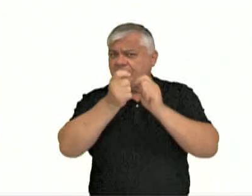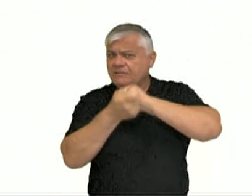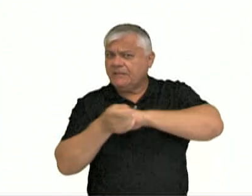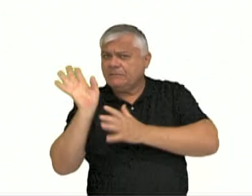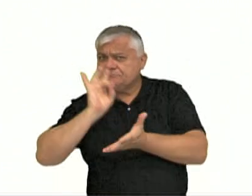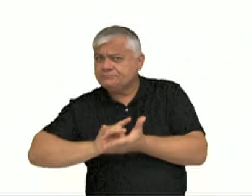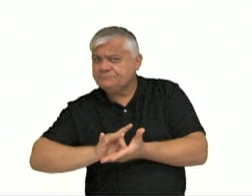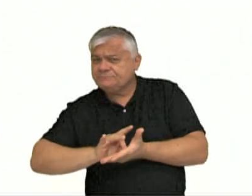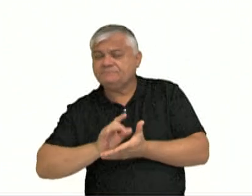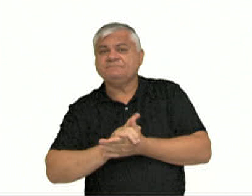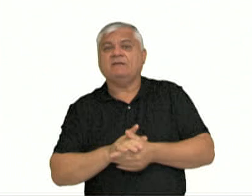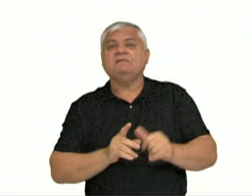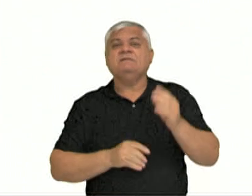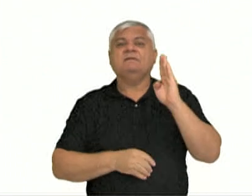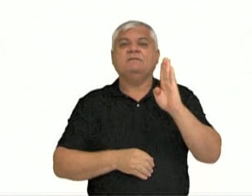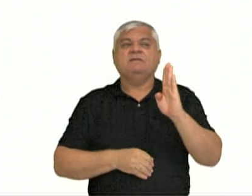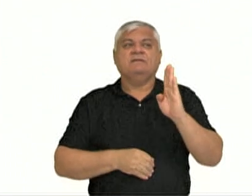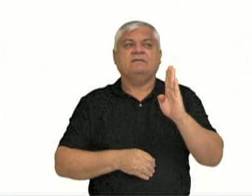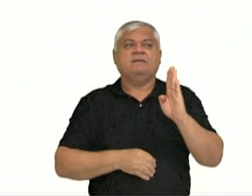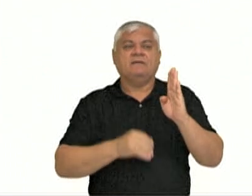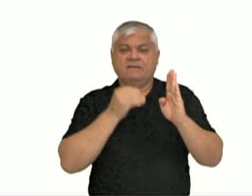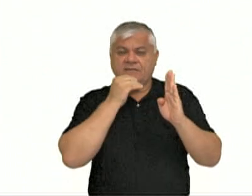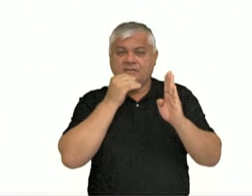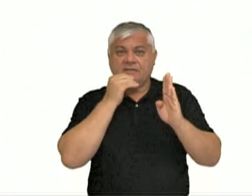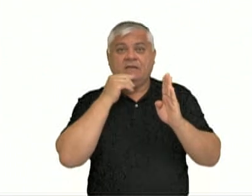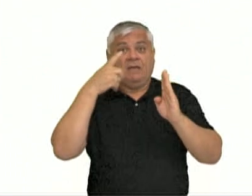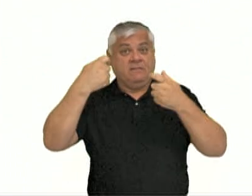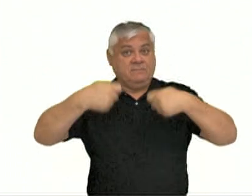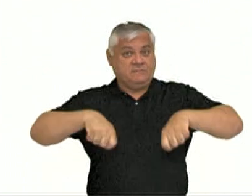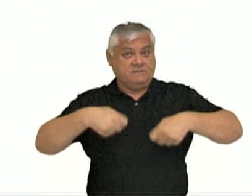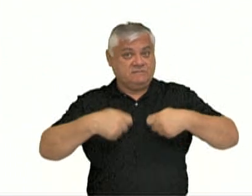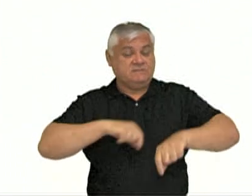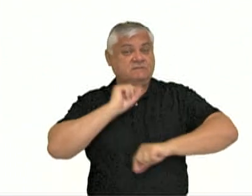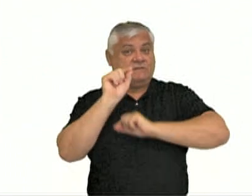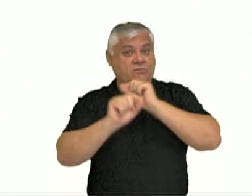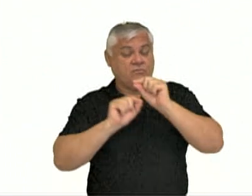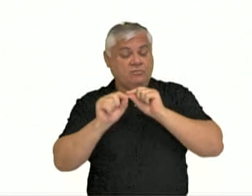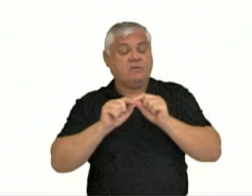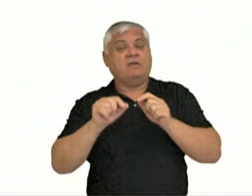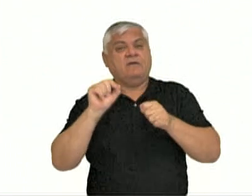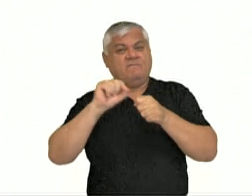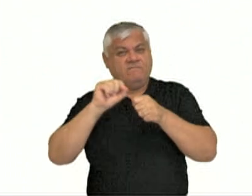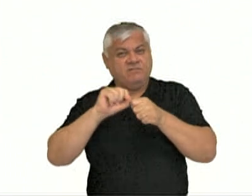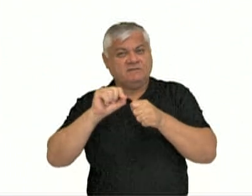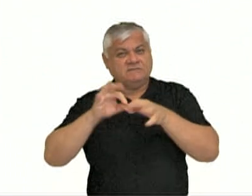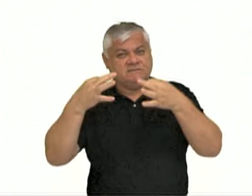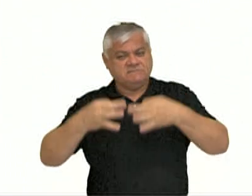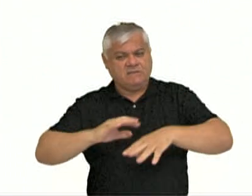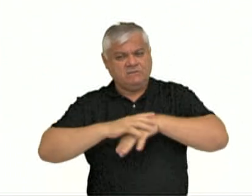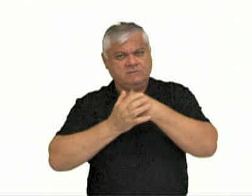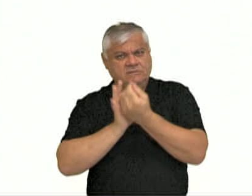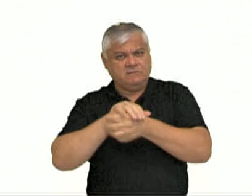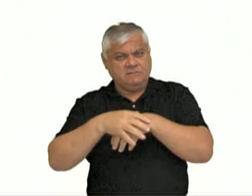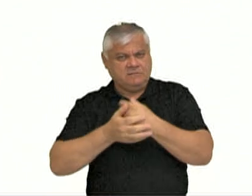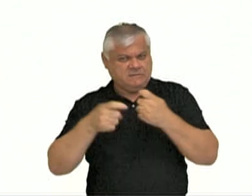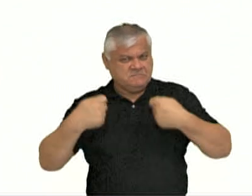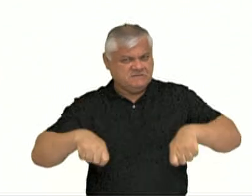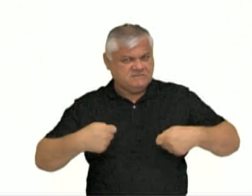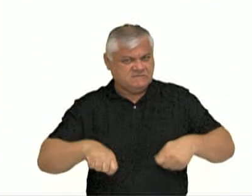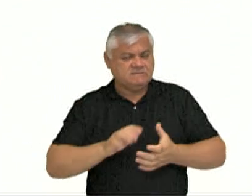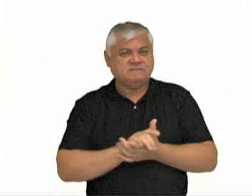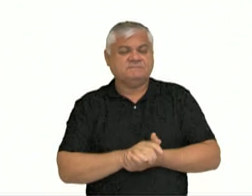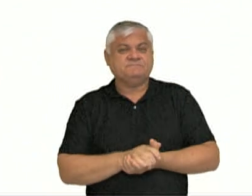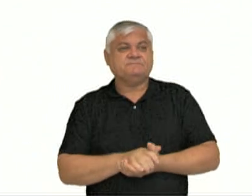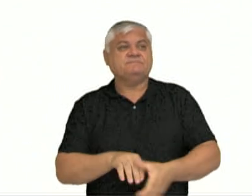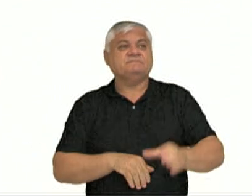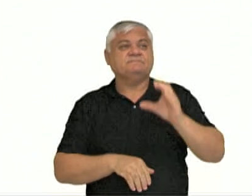realidade? Na letra B, é necessário que se faça a correta higienização das mãos? Na